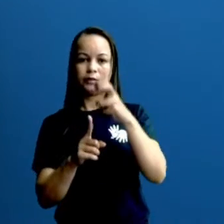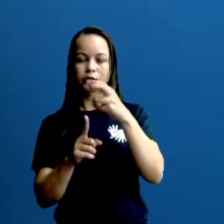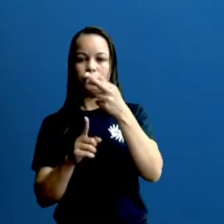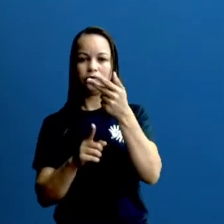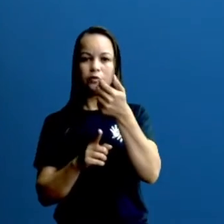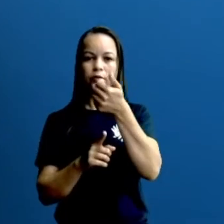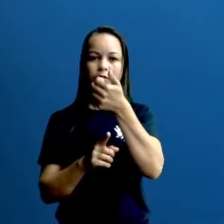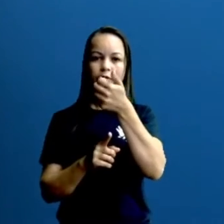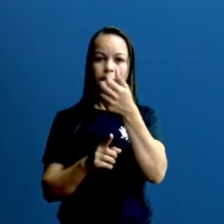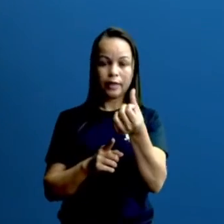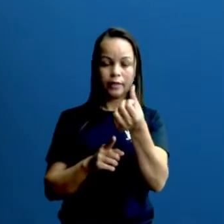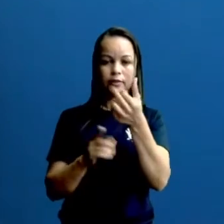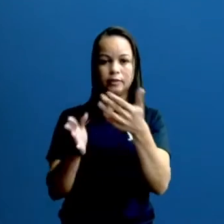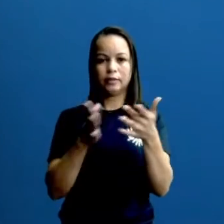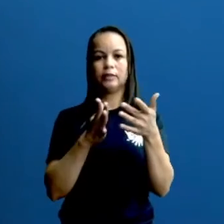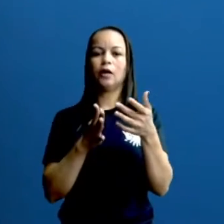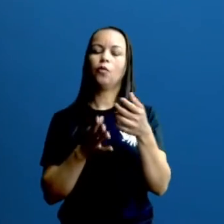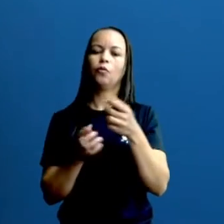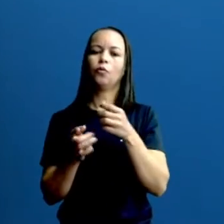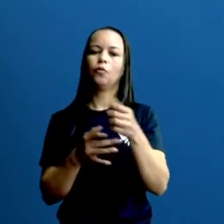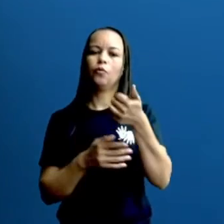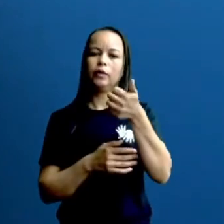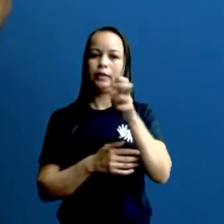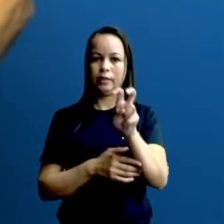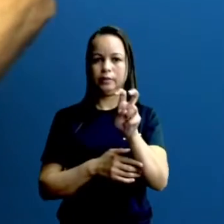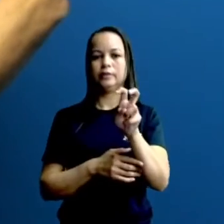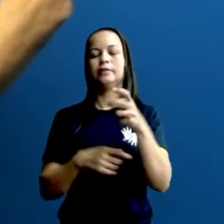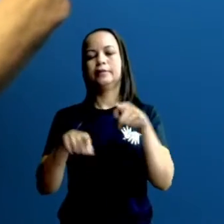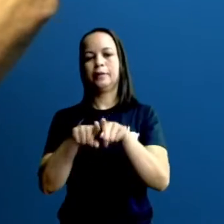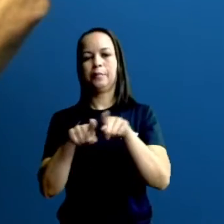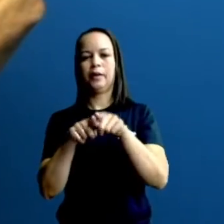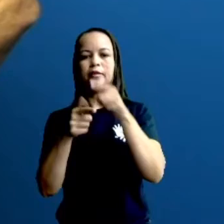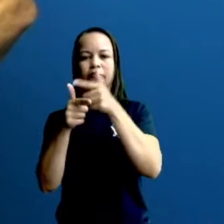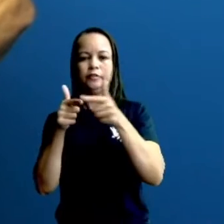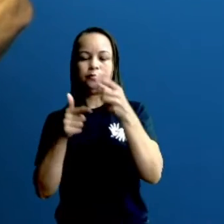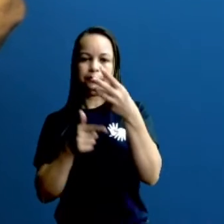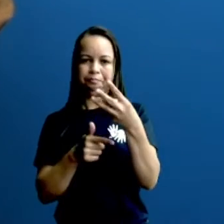6 é divisível por 3, portanto, o 15 é também